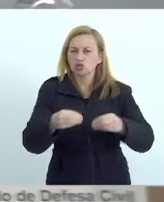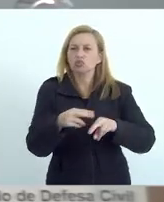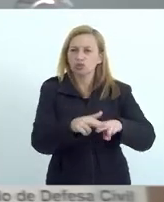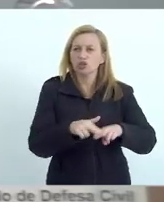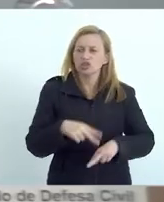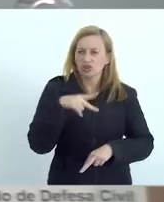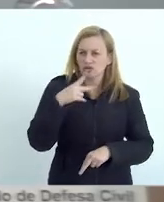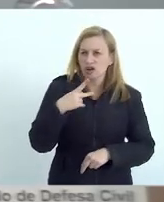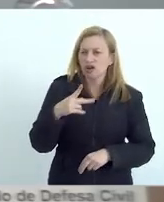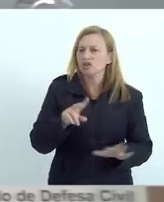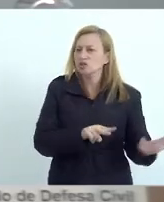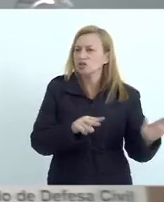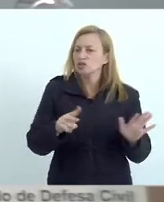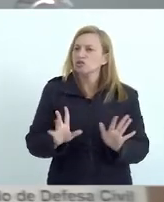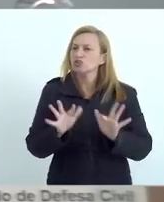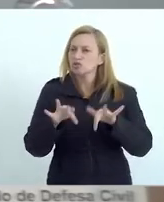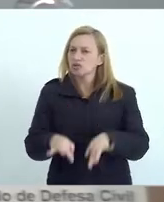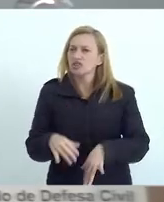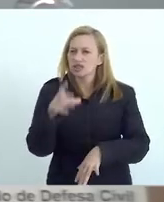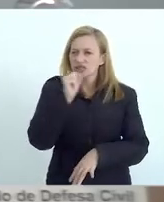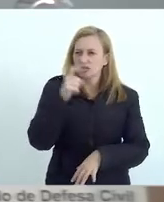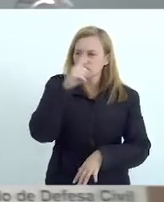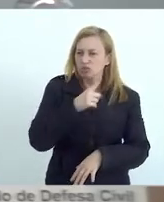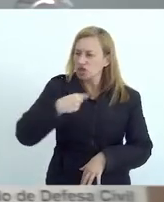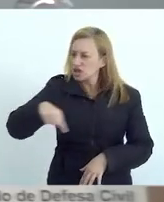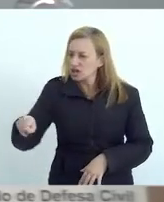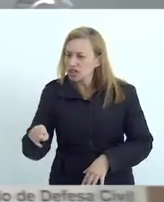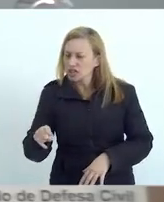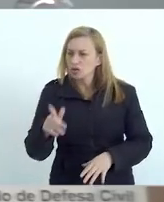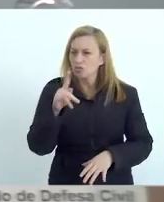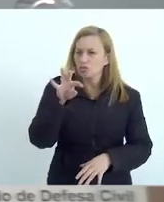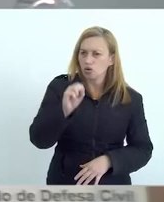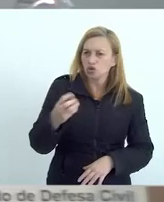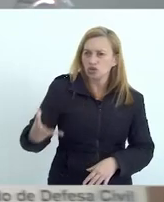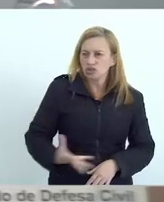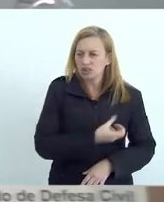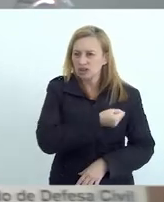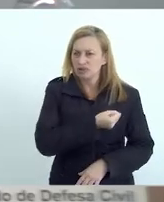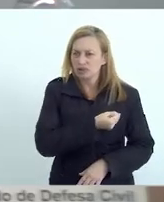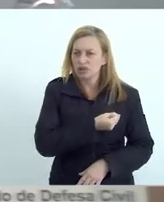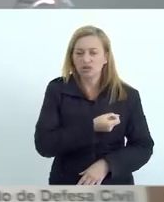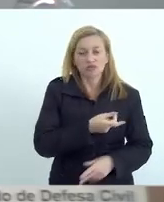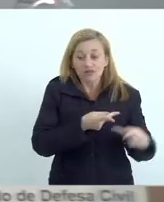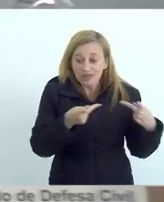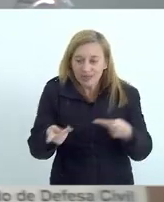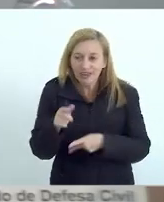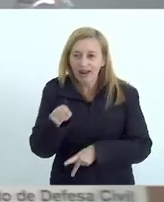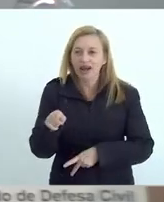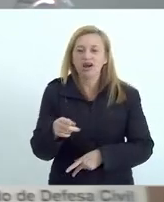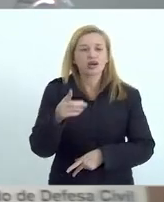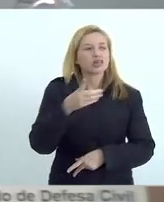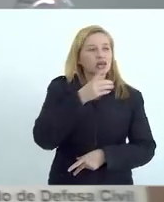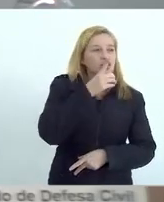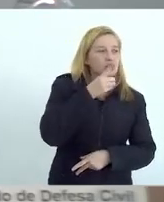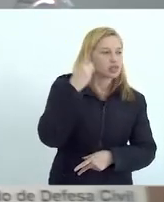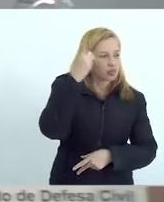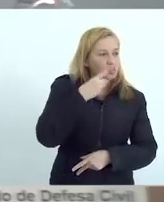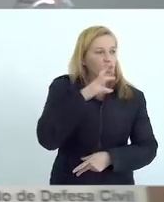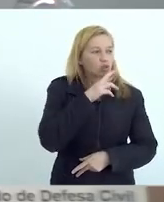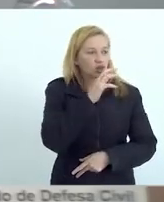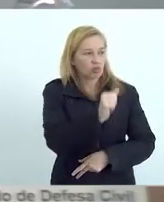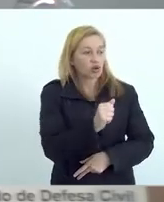eu faço questão de todo final de semana e no posto de salvamento e é por isso Deputado Rodrigo Amorim